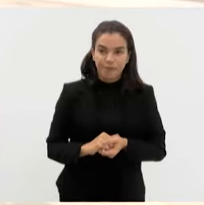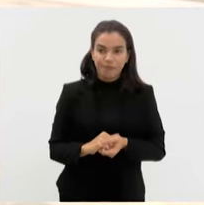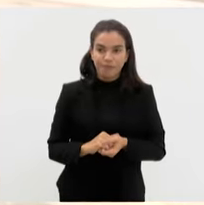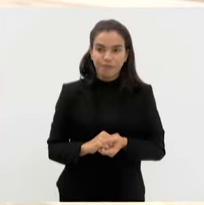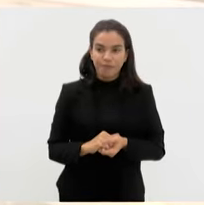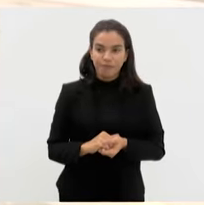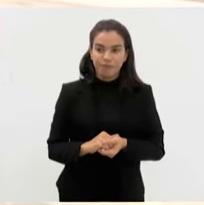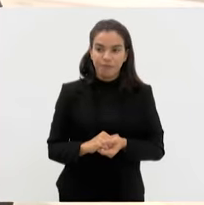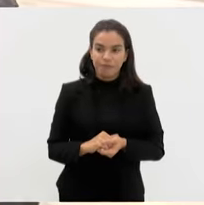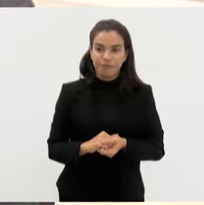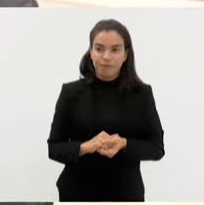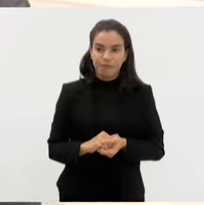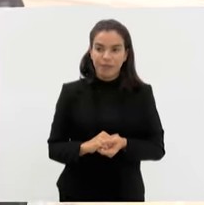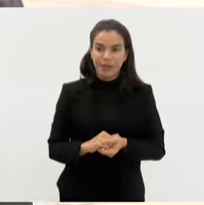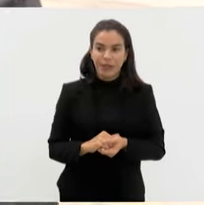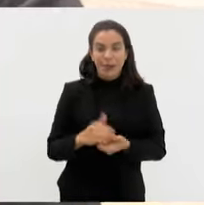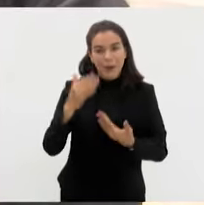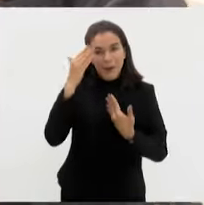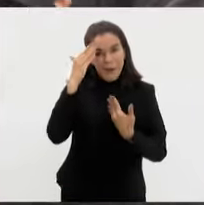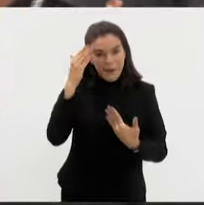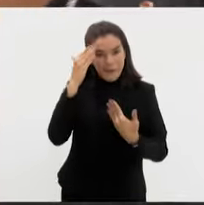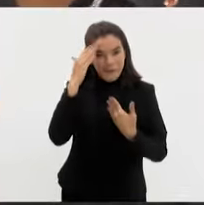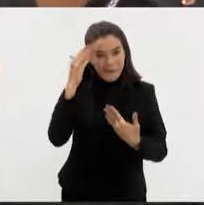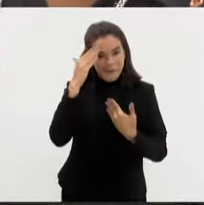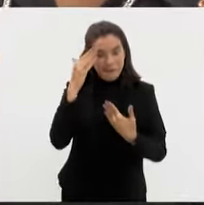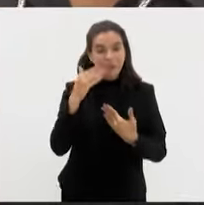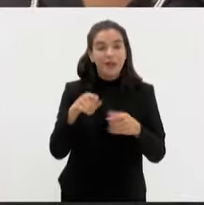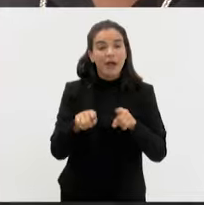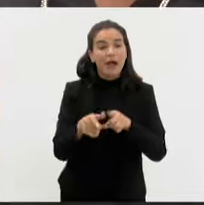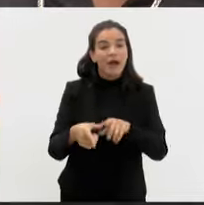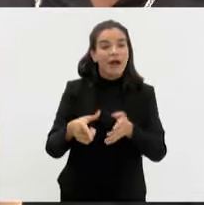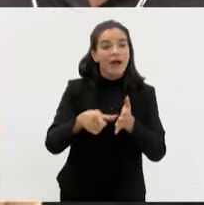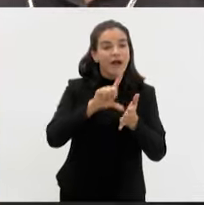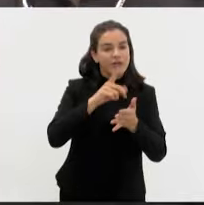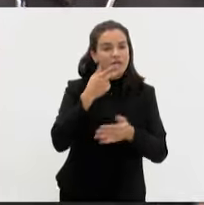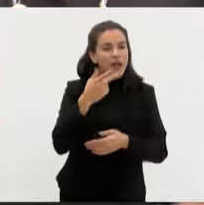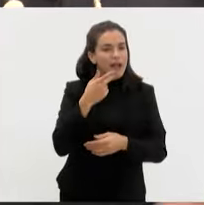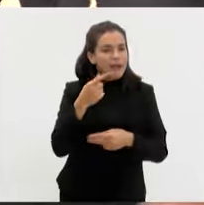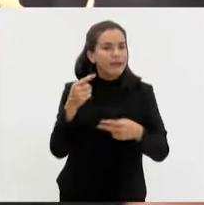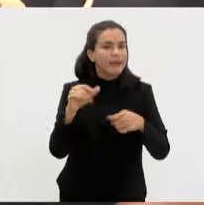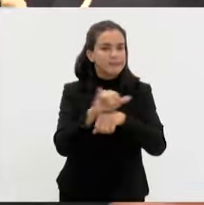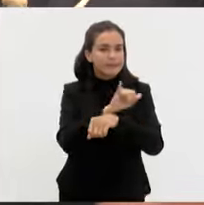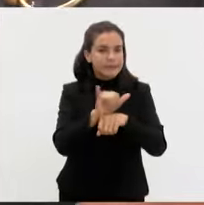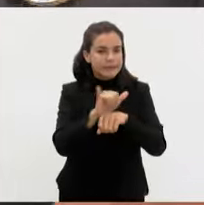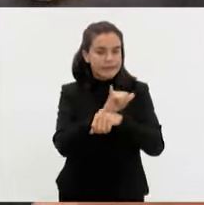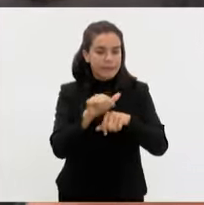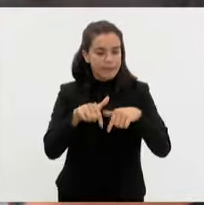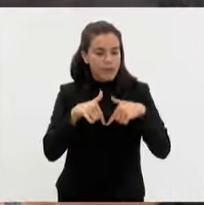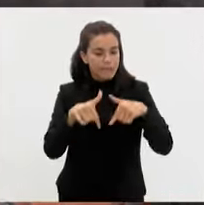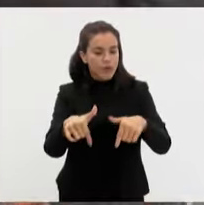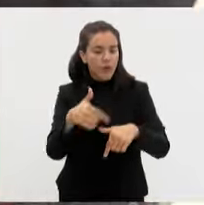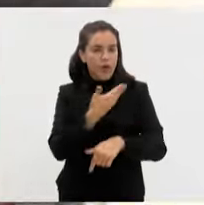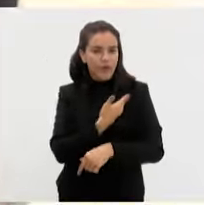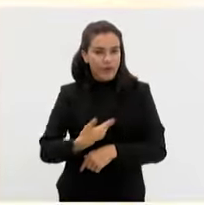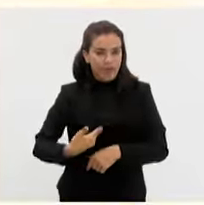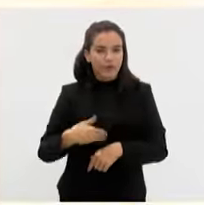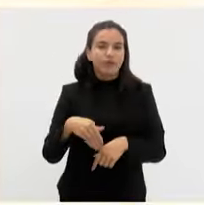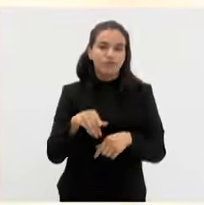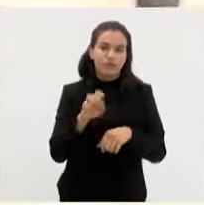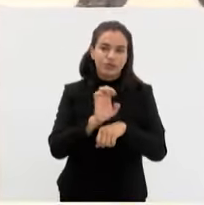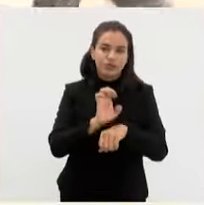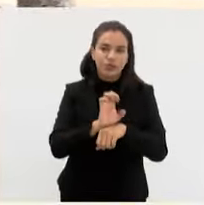social. Obrigado, Elisângela. Eu falei anteriormente que algumas medidas estão sendo tomadas pelo governo do Estado, né, sobre